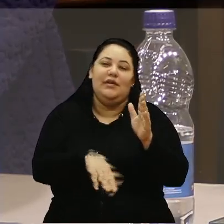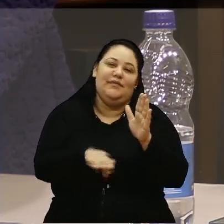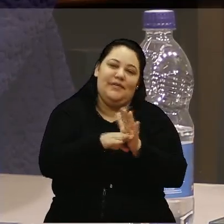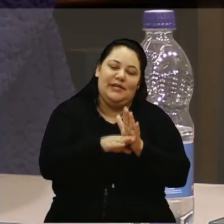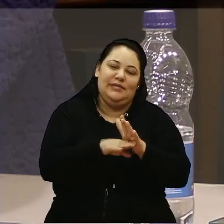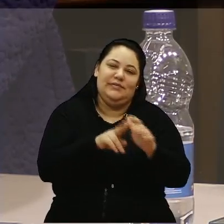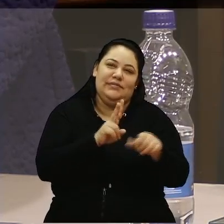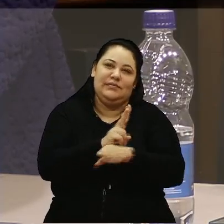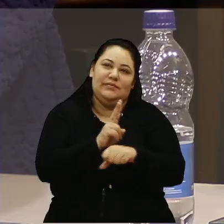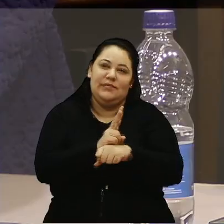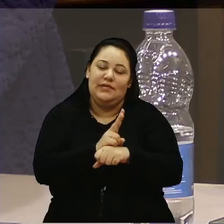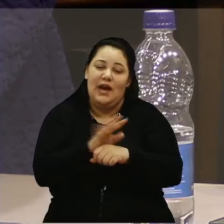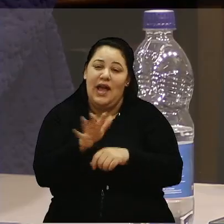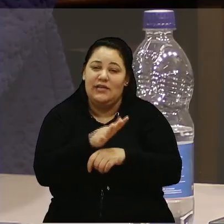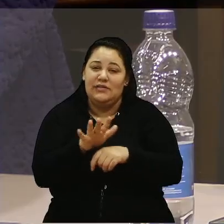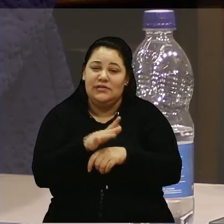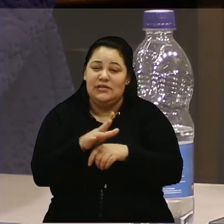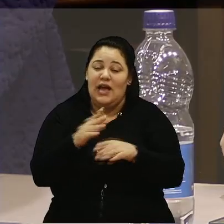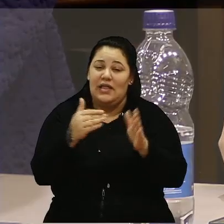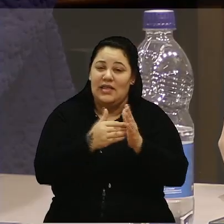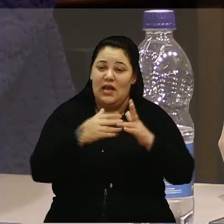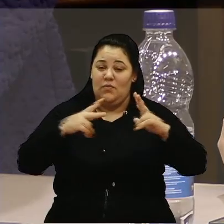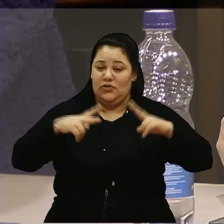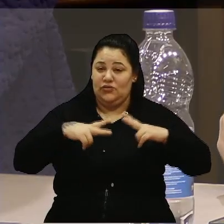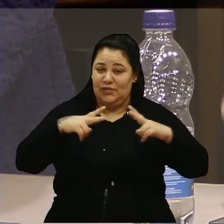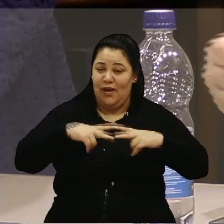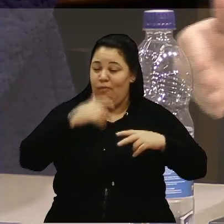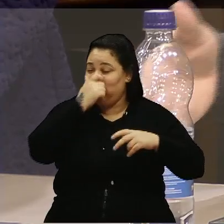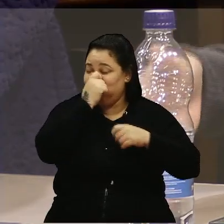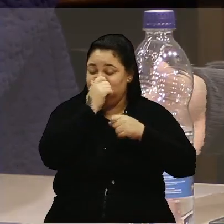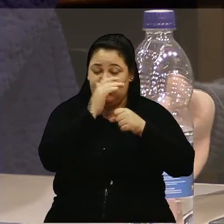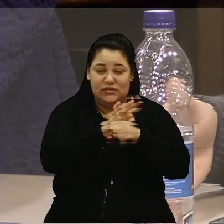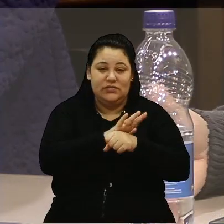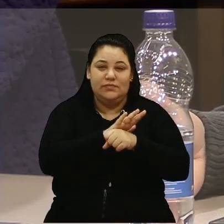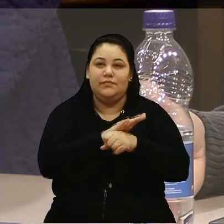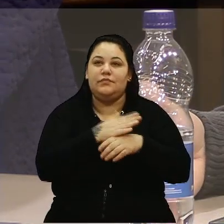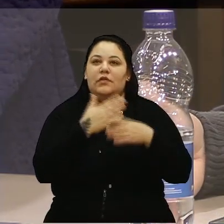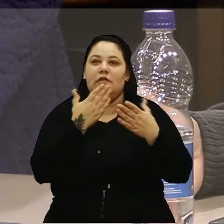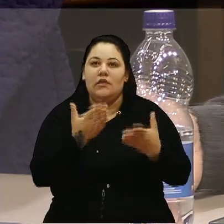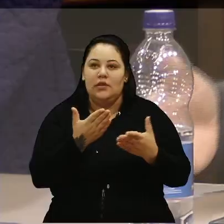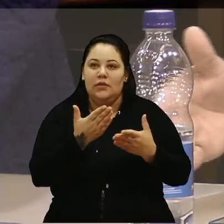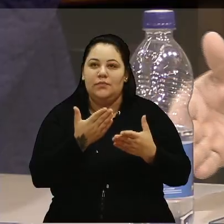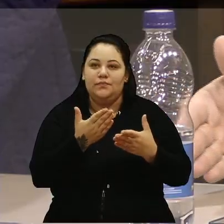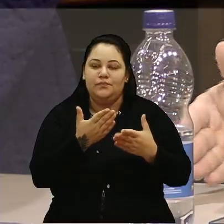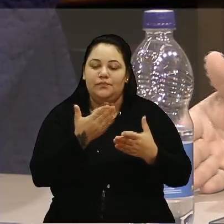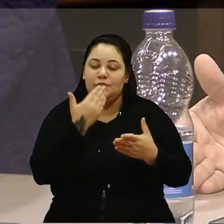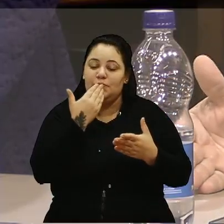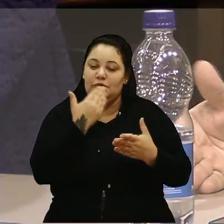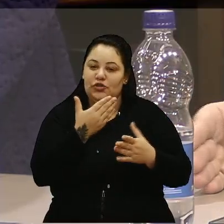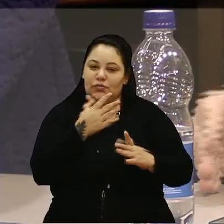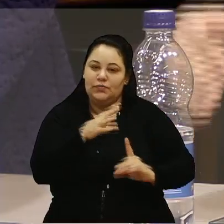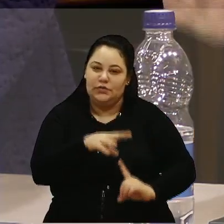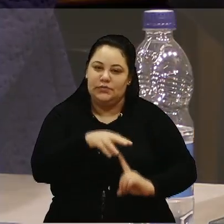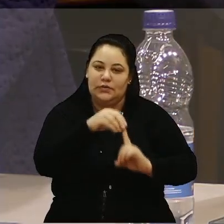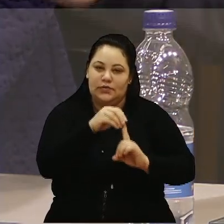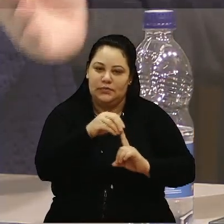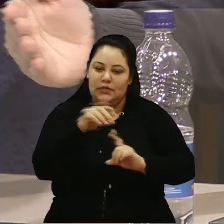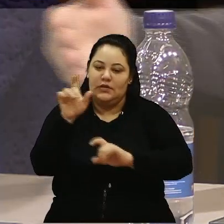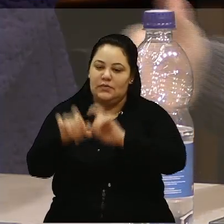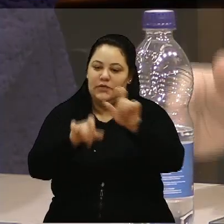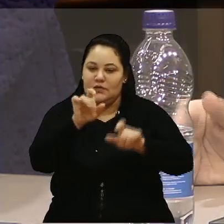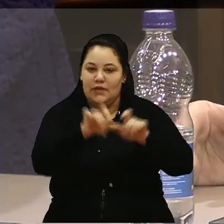estacionamentos particulares superlotados na região central, então o Conselho pediu prioridade para essas pessoas com